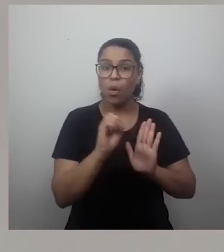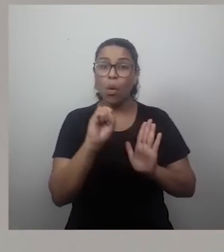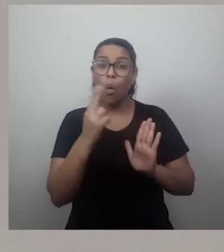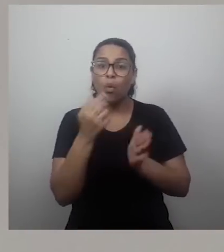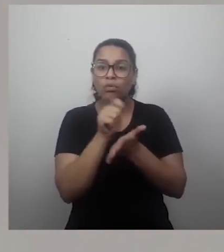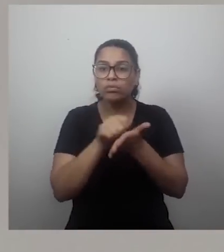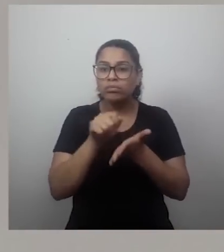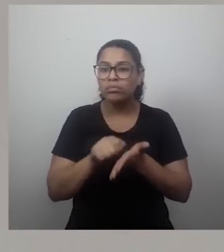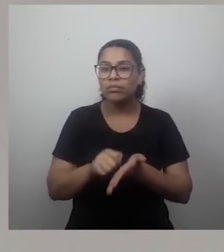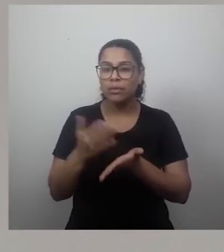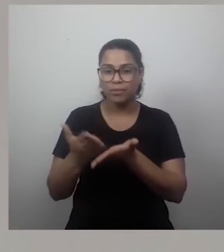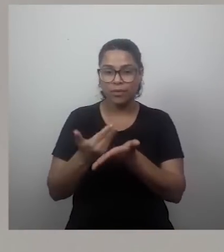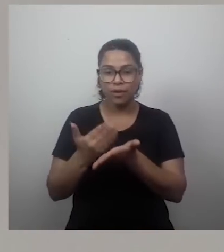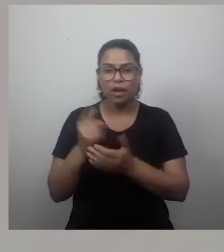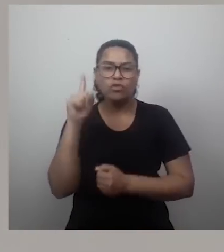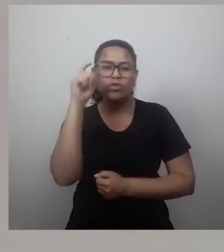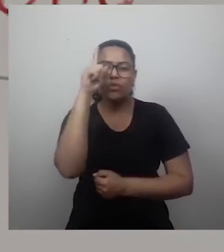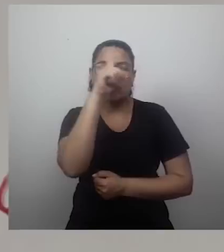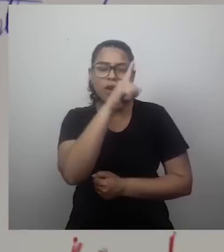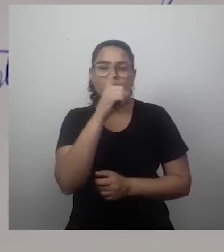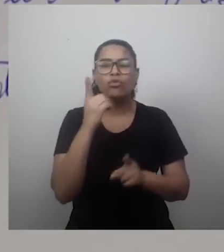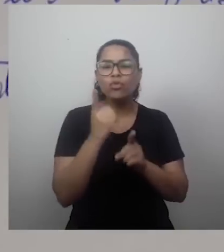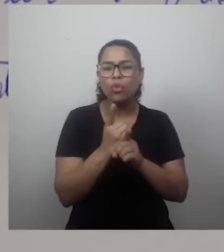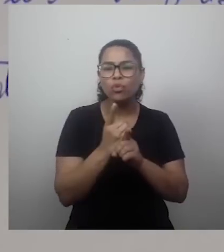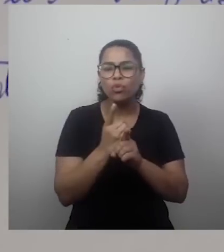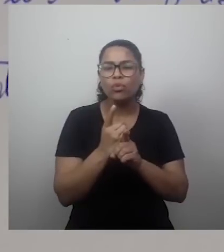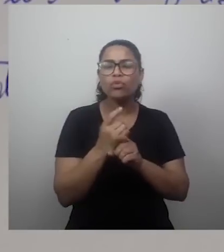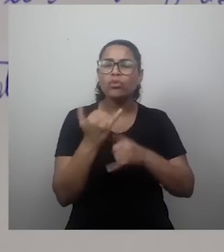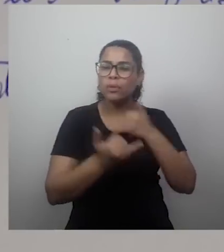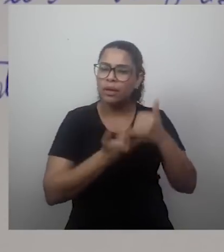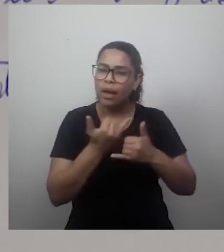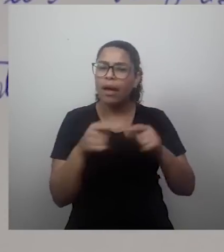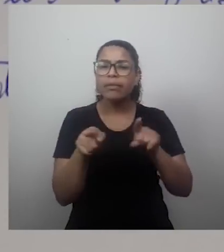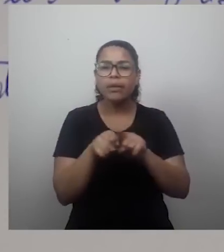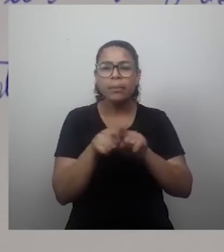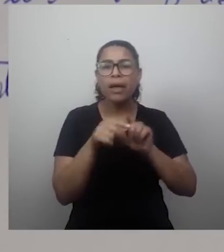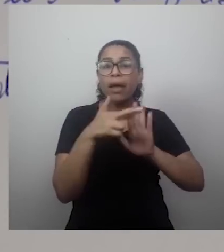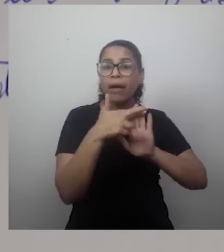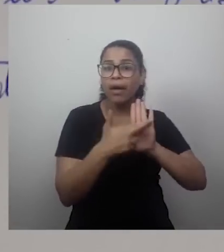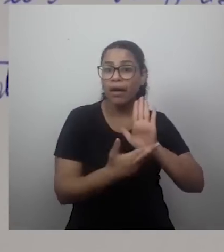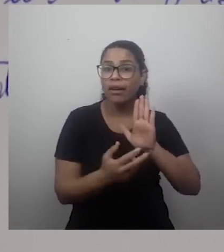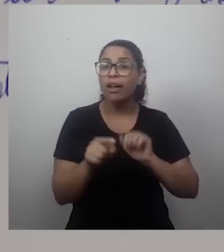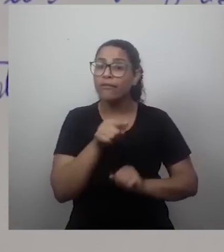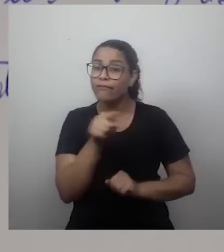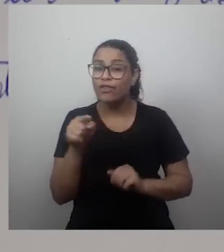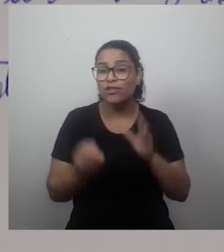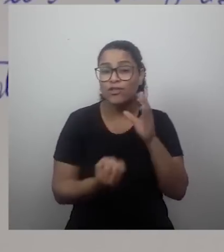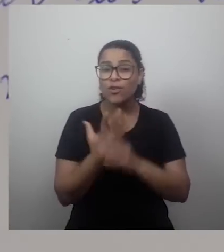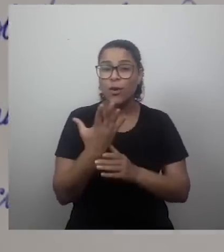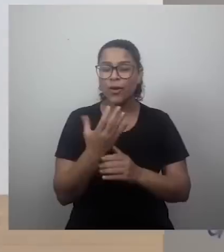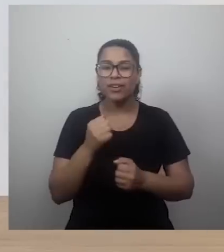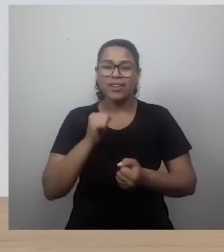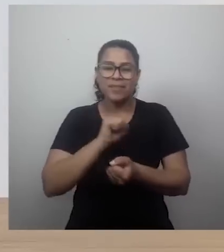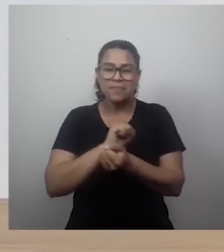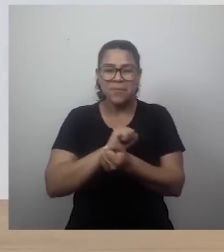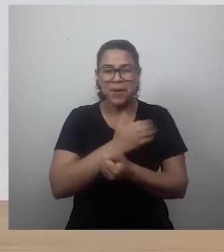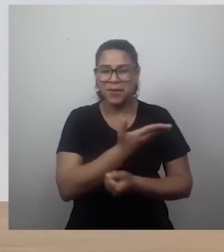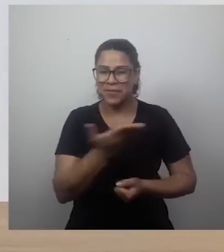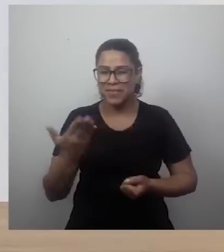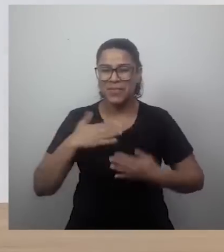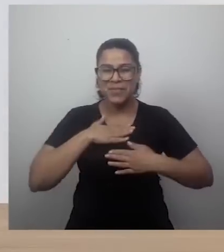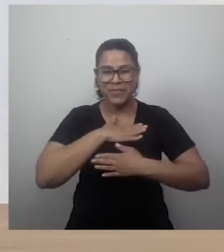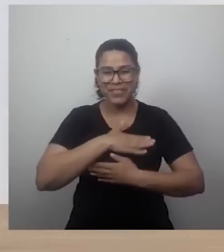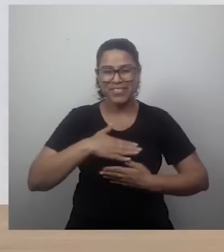Desenhem ou escrevam no caderno as dificuldades que você encontrou e também as regras que você criou para a sua luta. Espero que